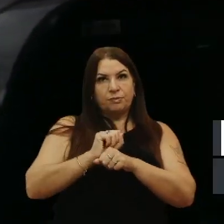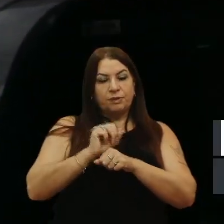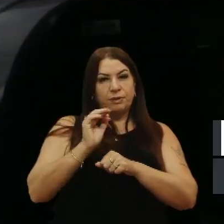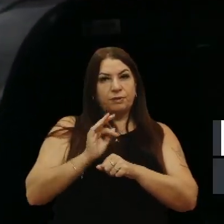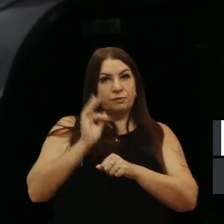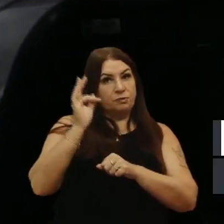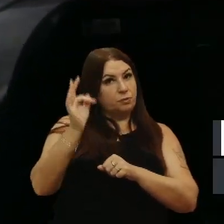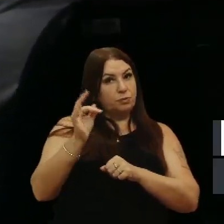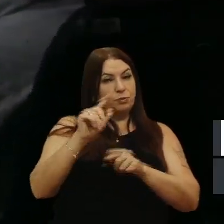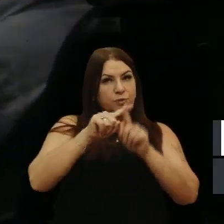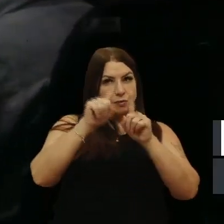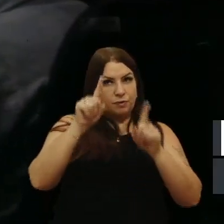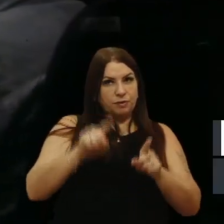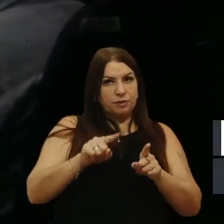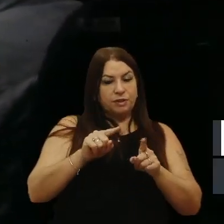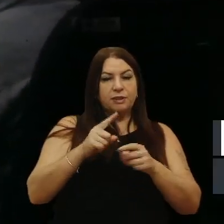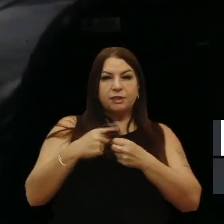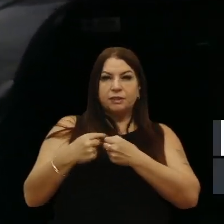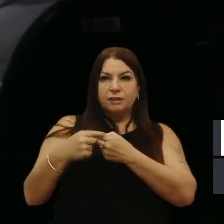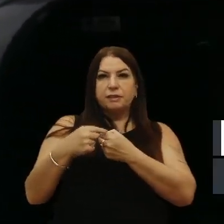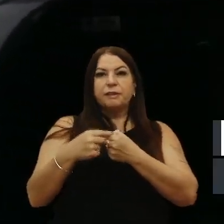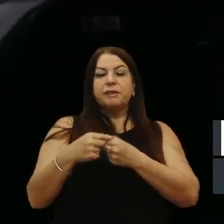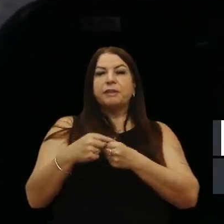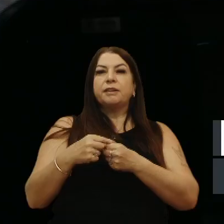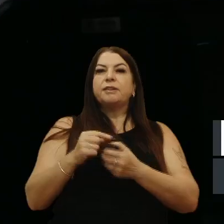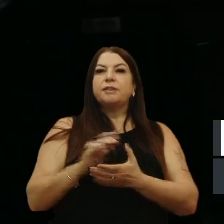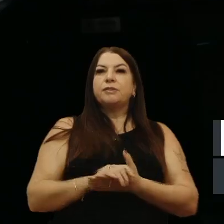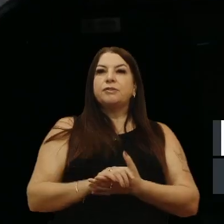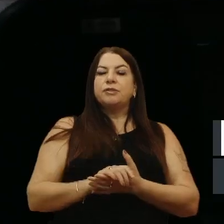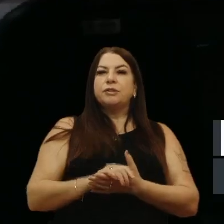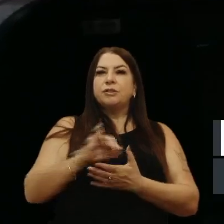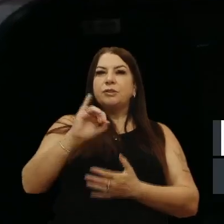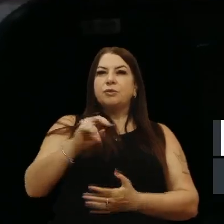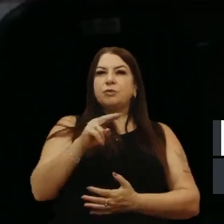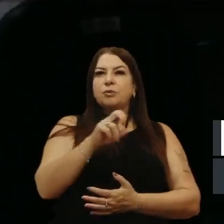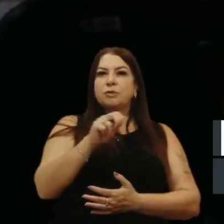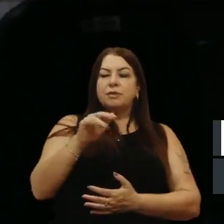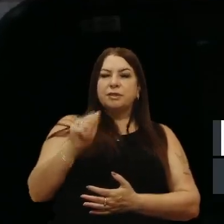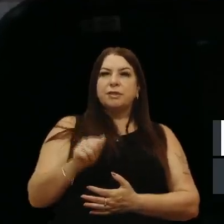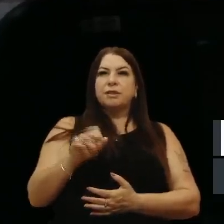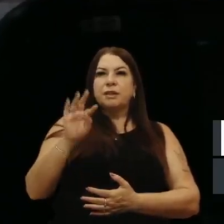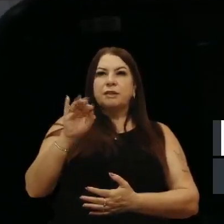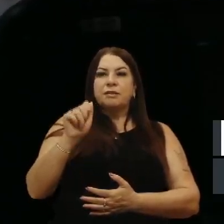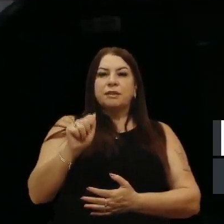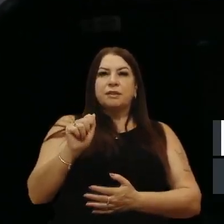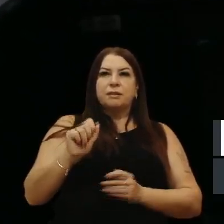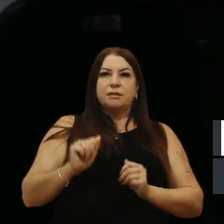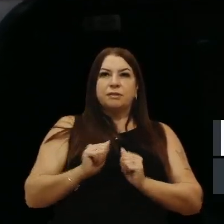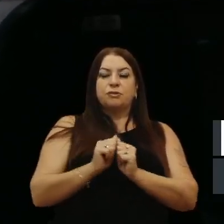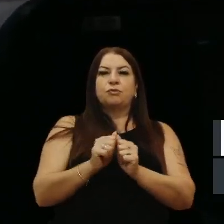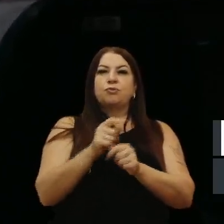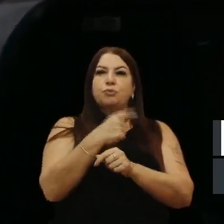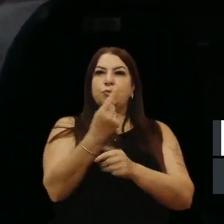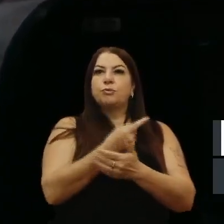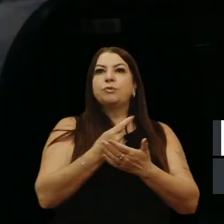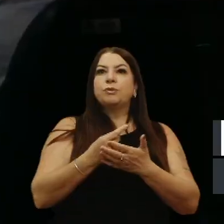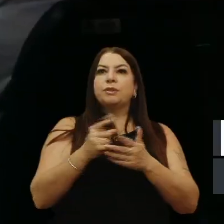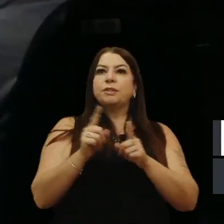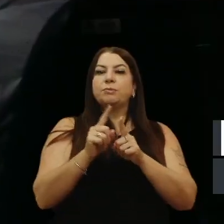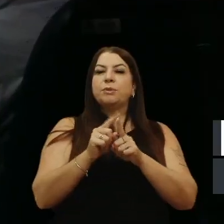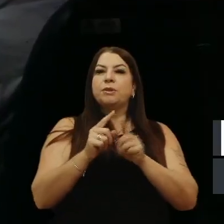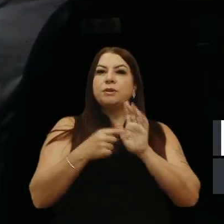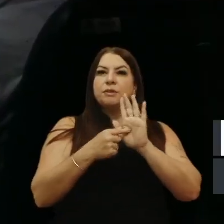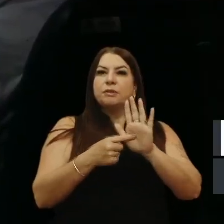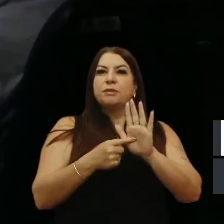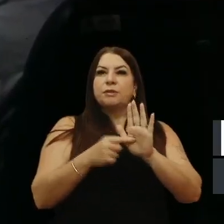futuros servidores da nossa cidade o quanto antes, a Jussara do TEA Juntos, né, todas as pessoas que acompanham aqui, que vão trazer para a